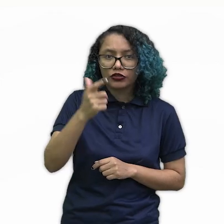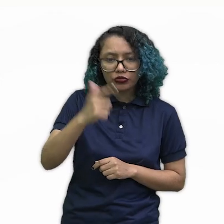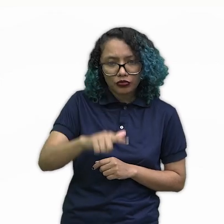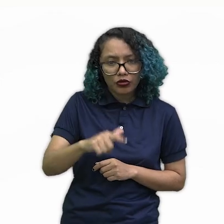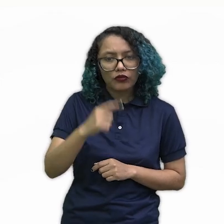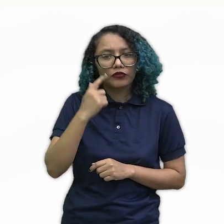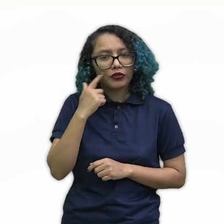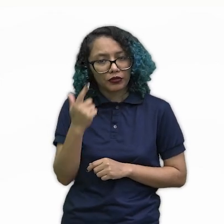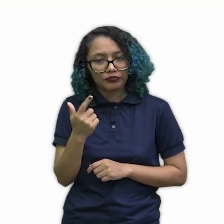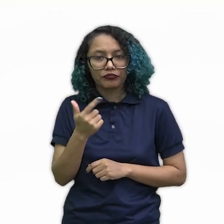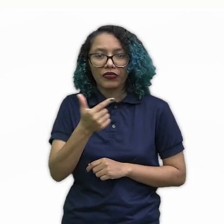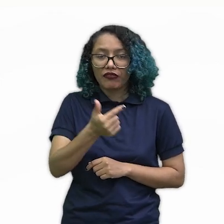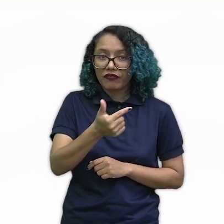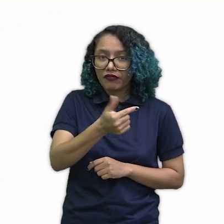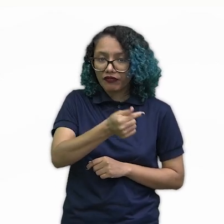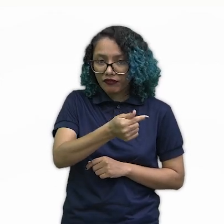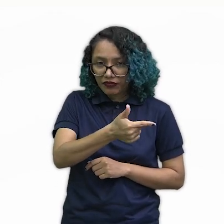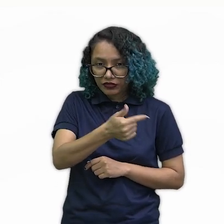27,